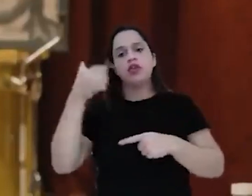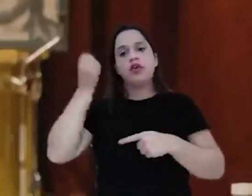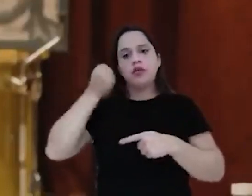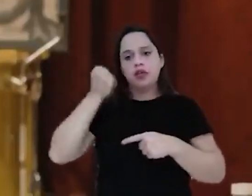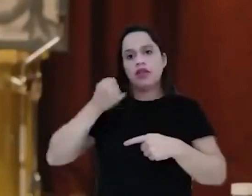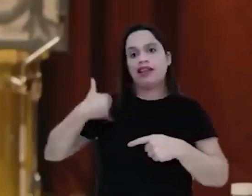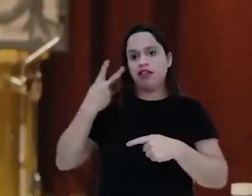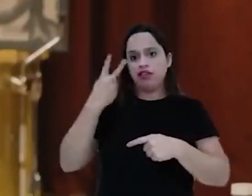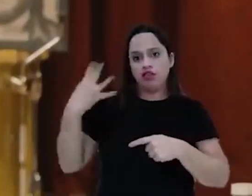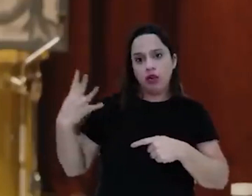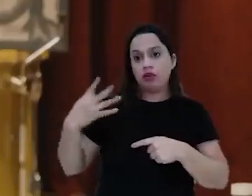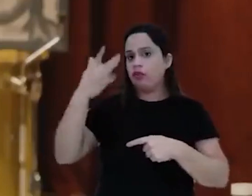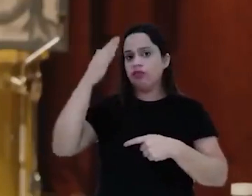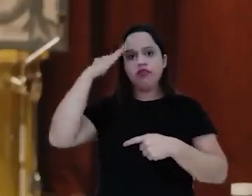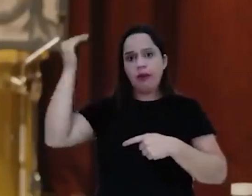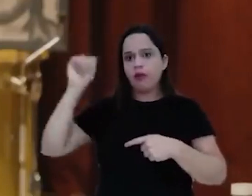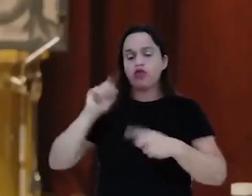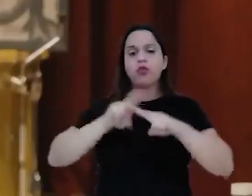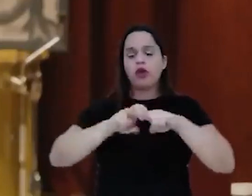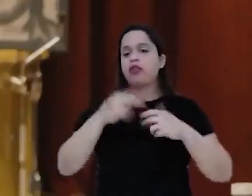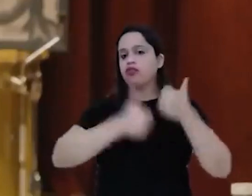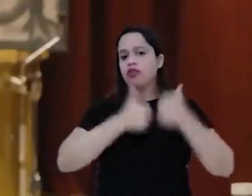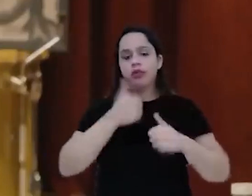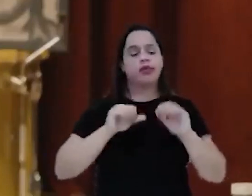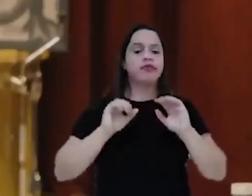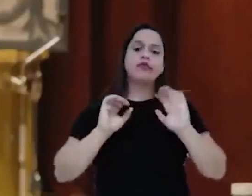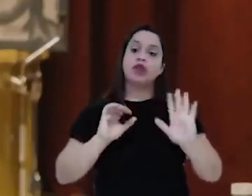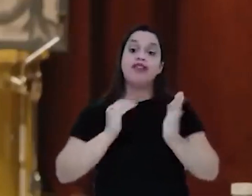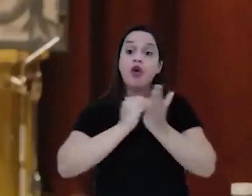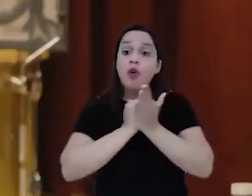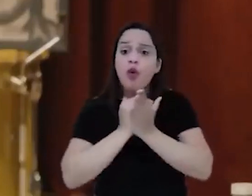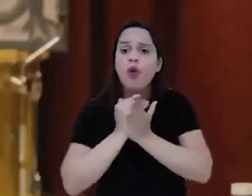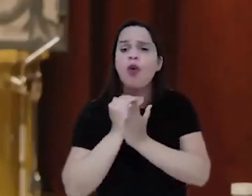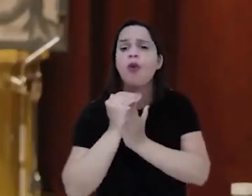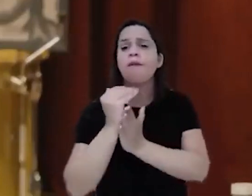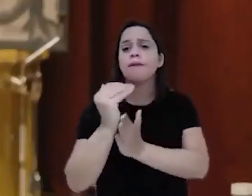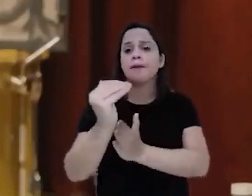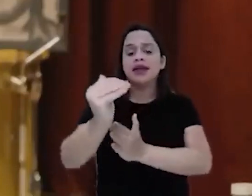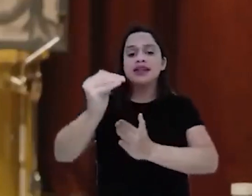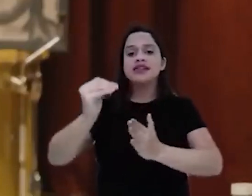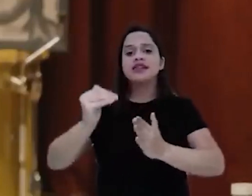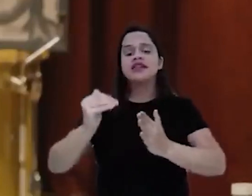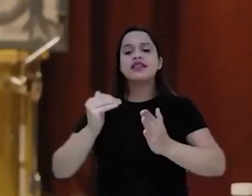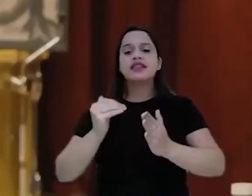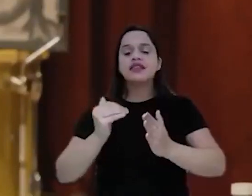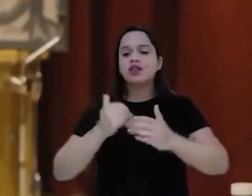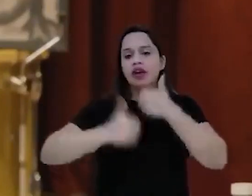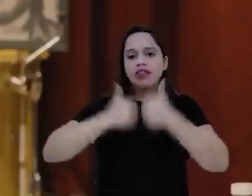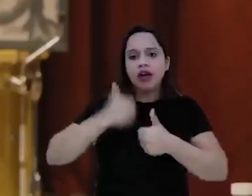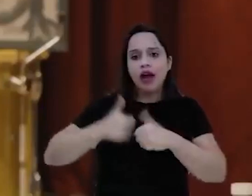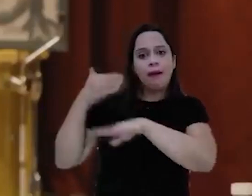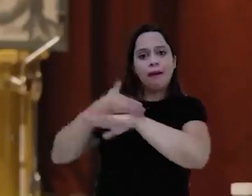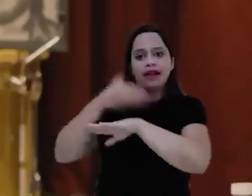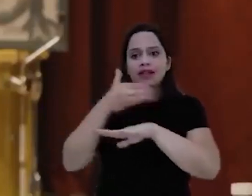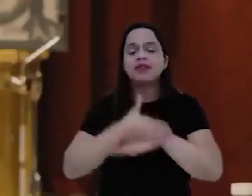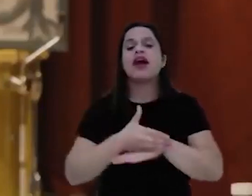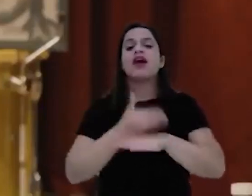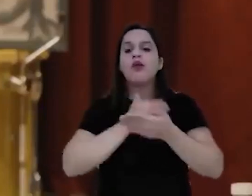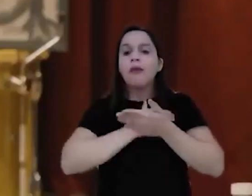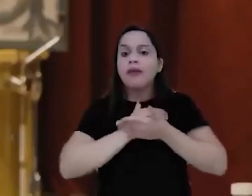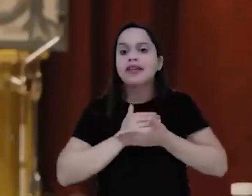tive aposentar com 24 anos estão querendo não estavam no auge da minha carreira estava começando né é a